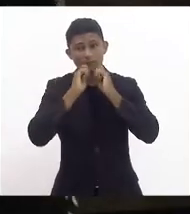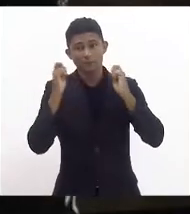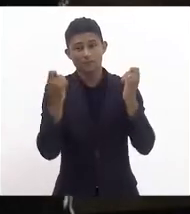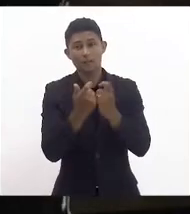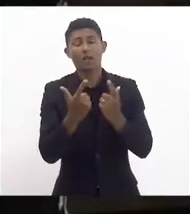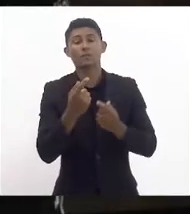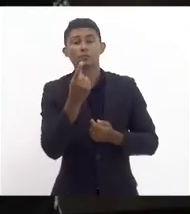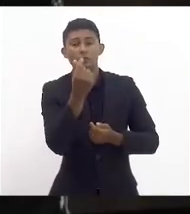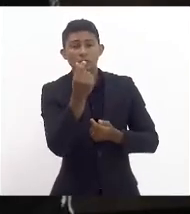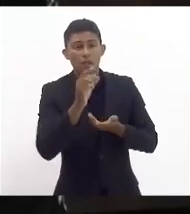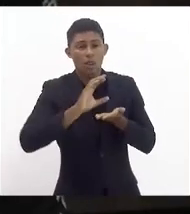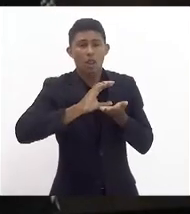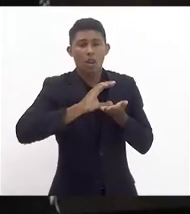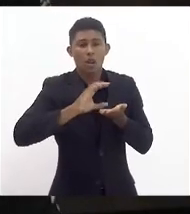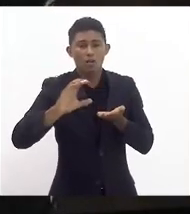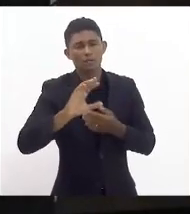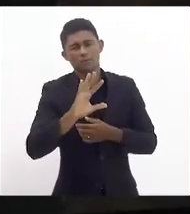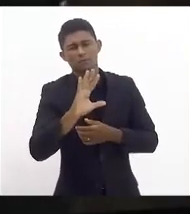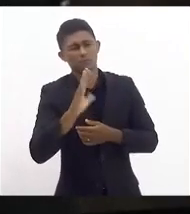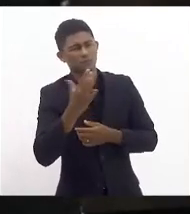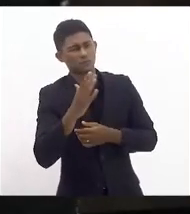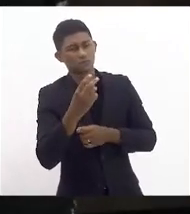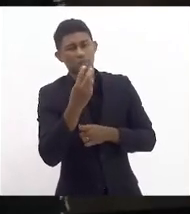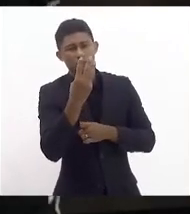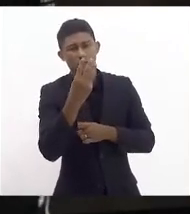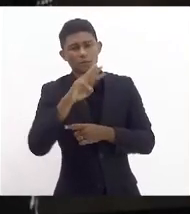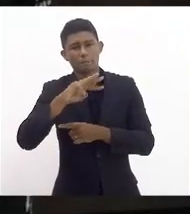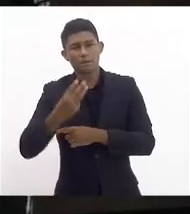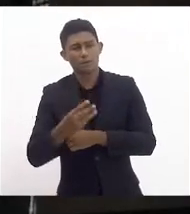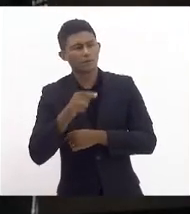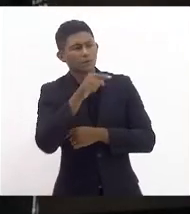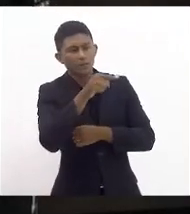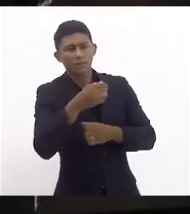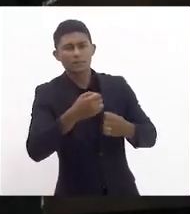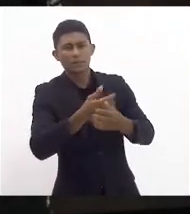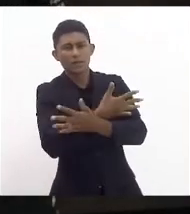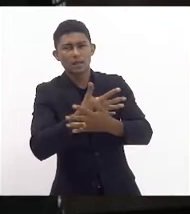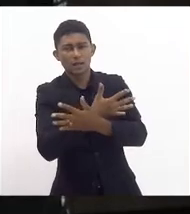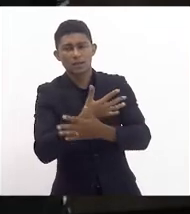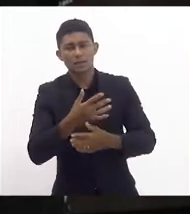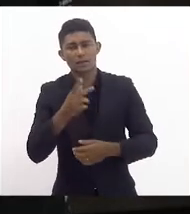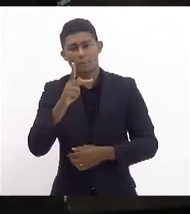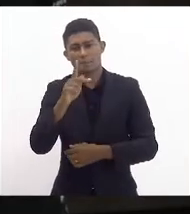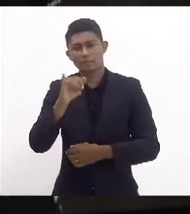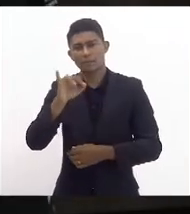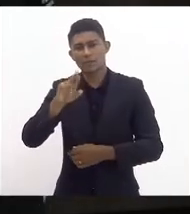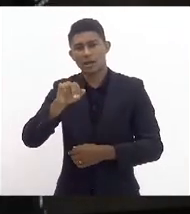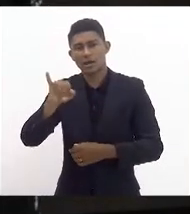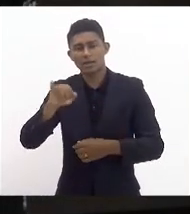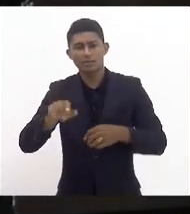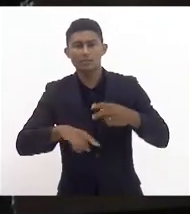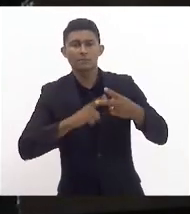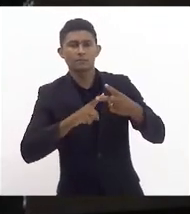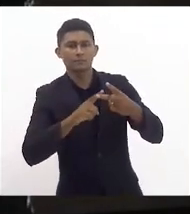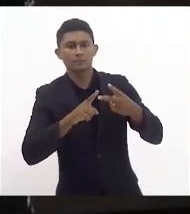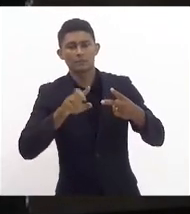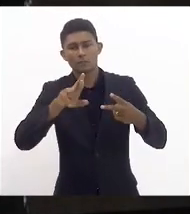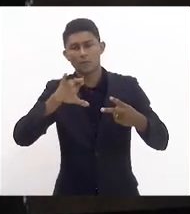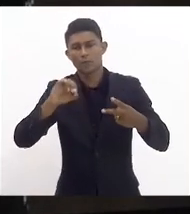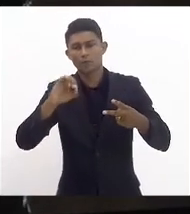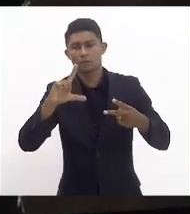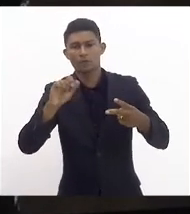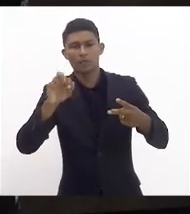legislativa, em torno de 3 milhões para a cidade de Angra dos Reis, Barra do Piraí e Rio Claro. Queria que, se